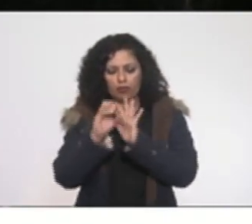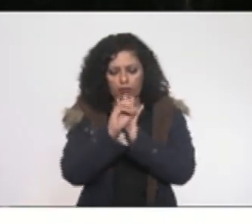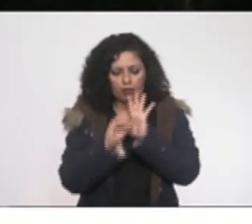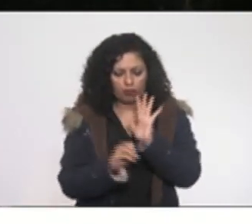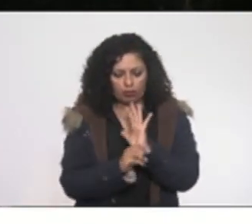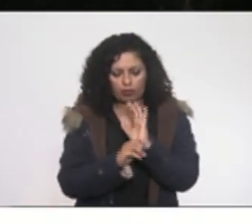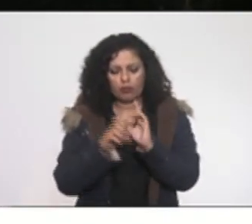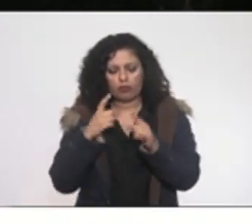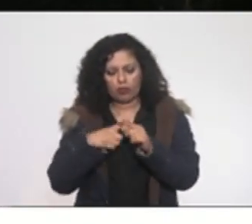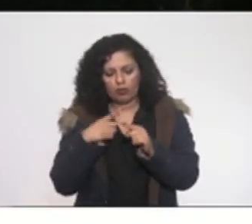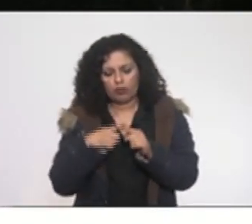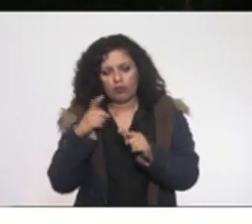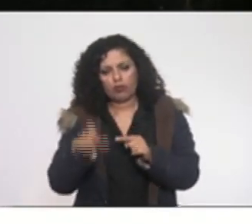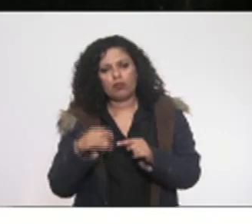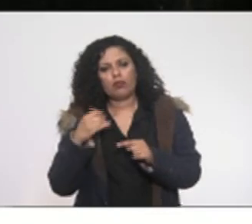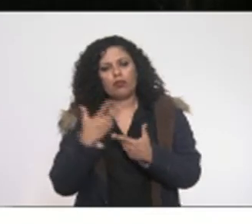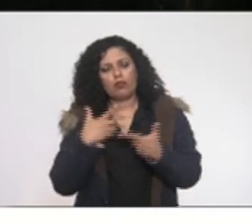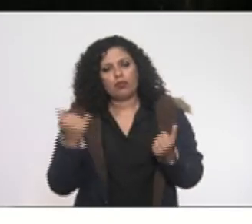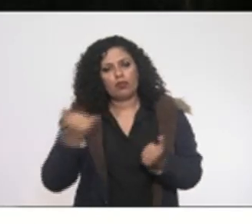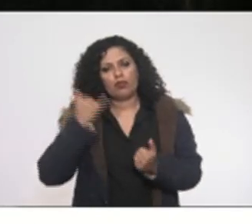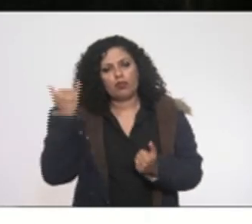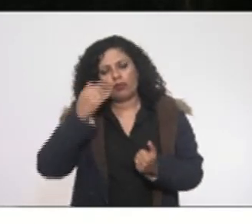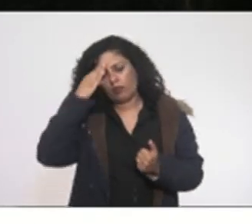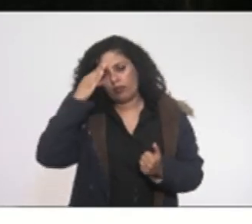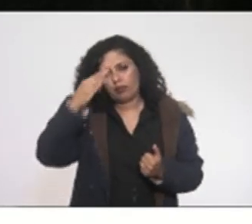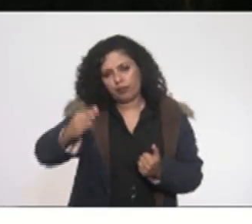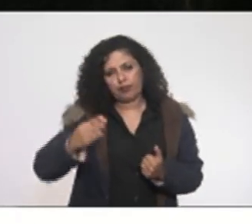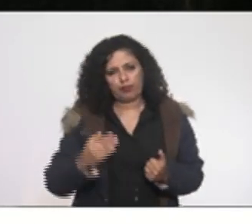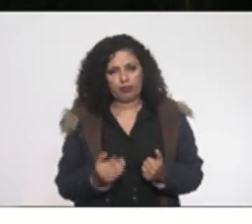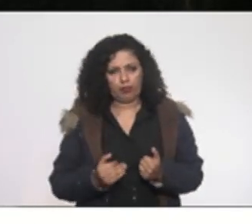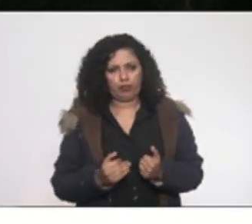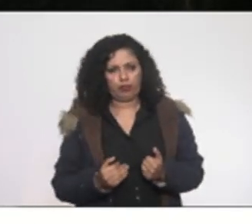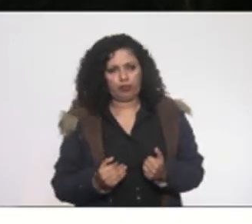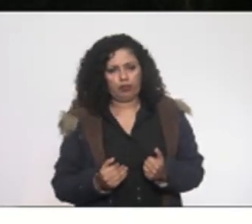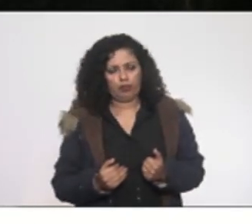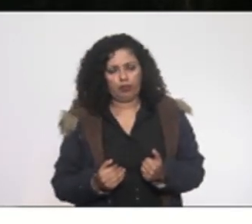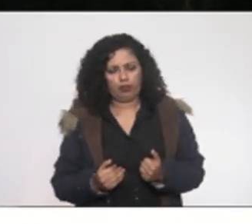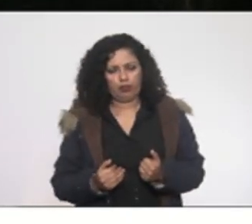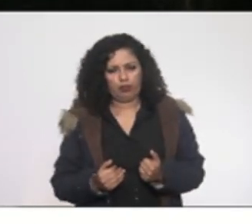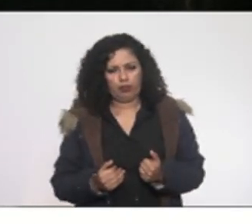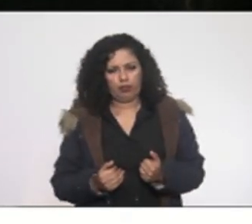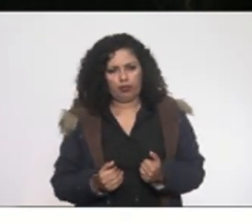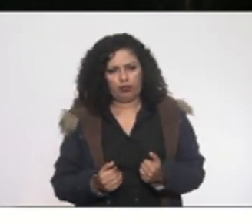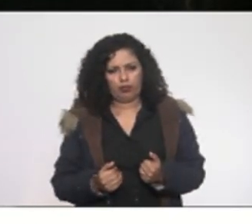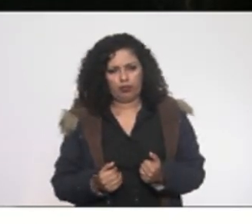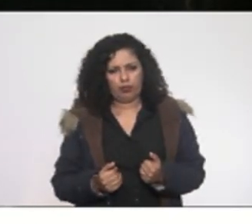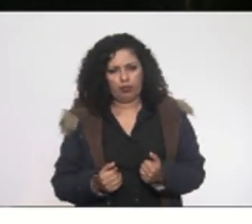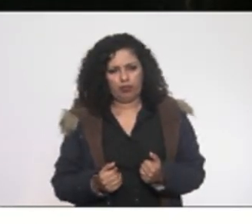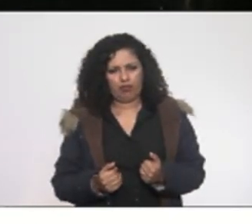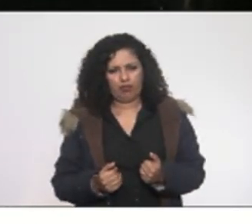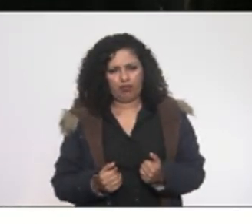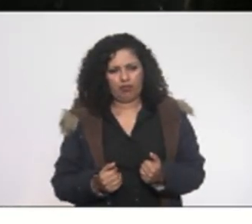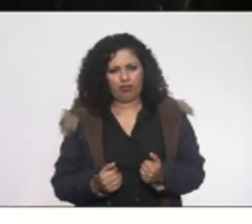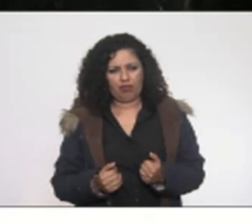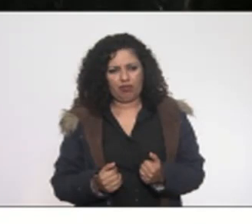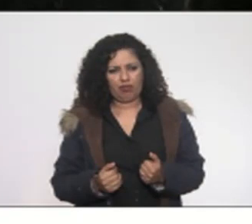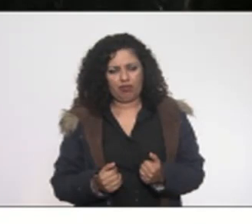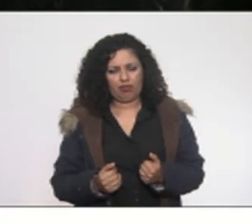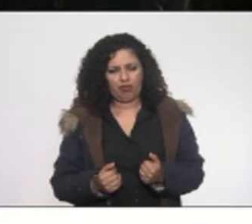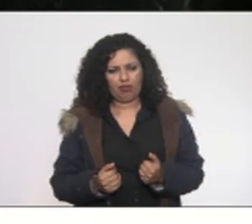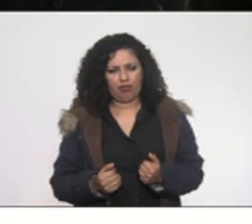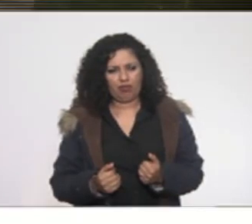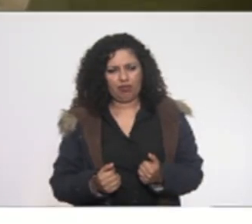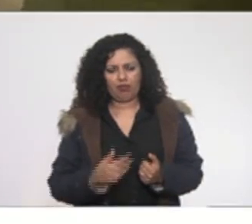informação importantíssima. Principalmente diante daquela da intervenção que Vossa Excelência fez. Inclusive, presidente, foi em